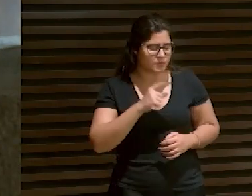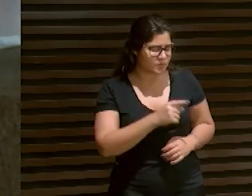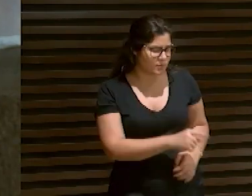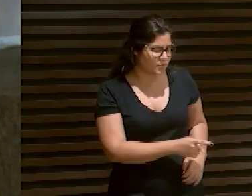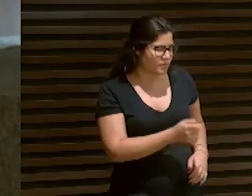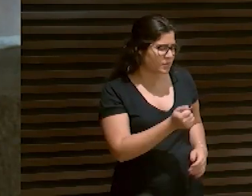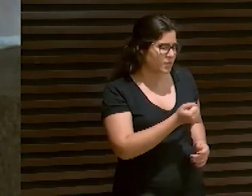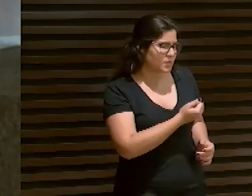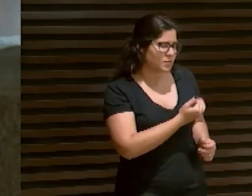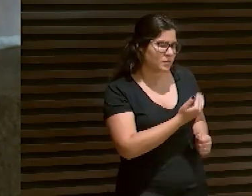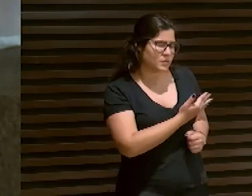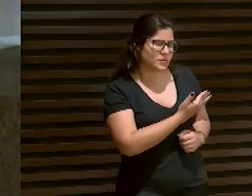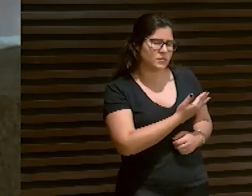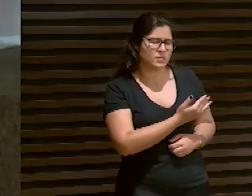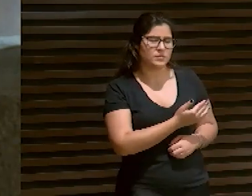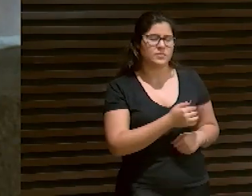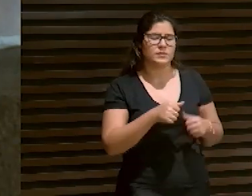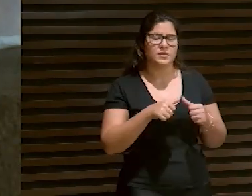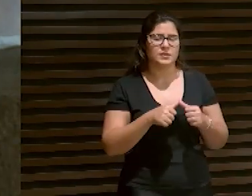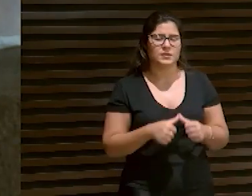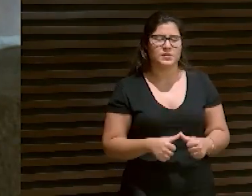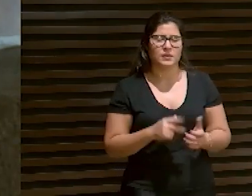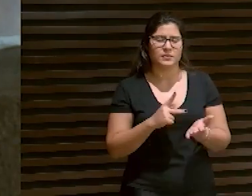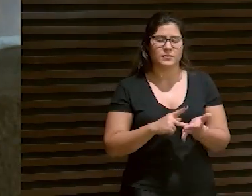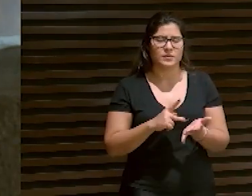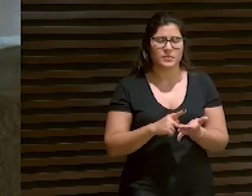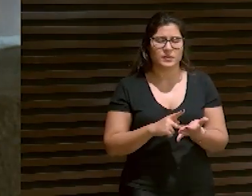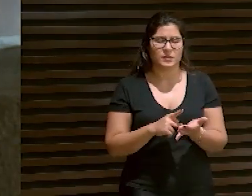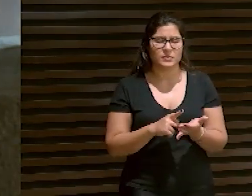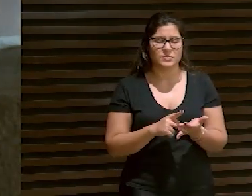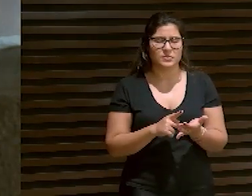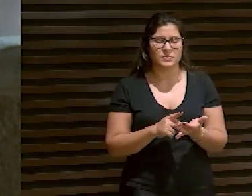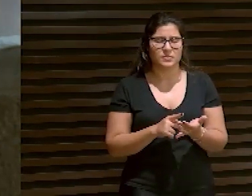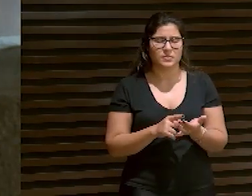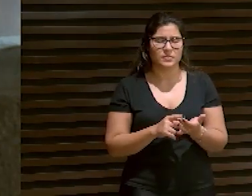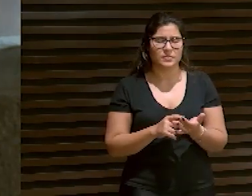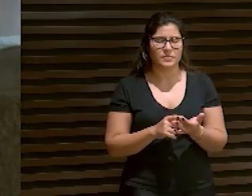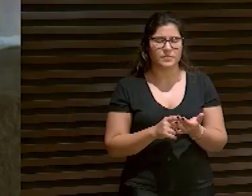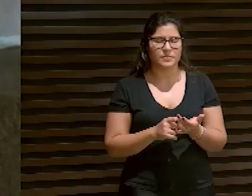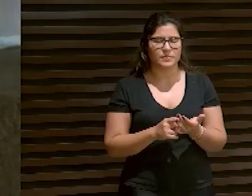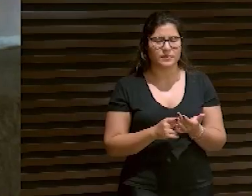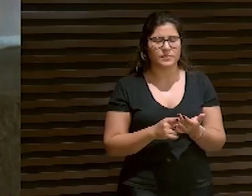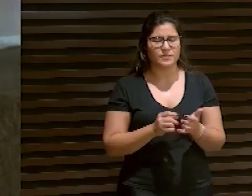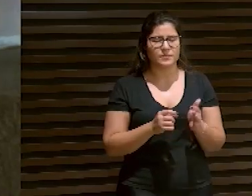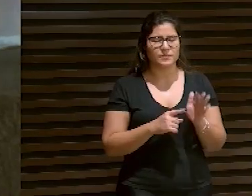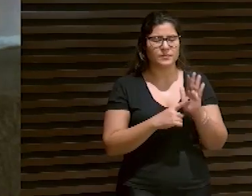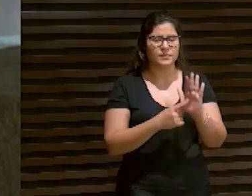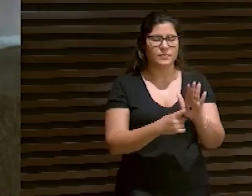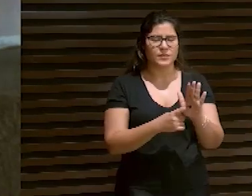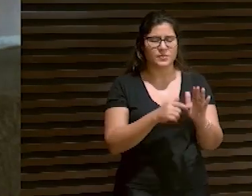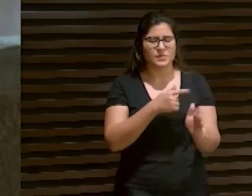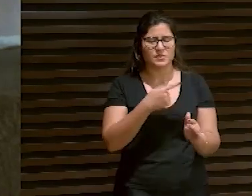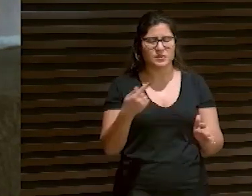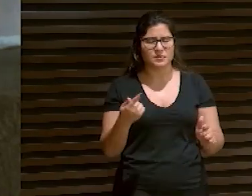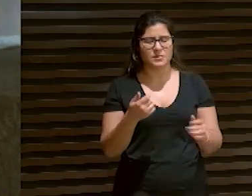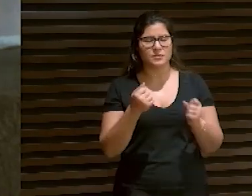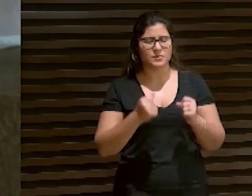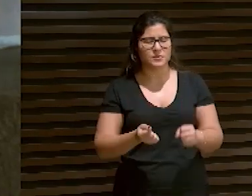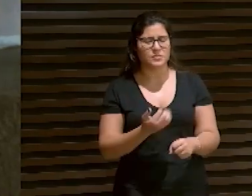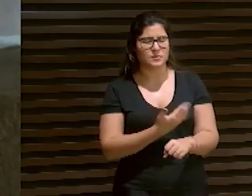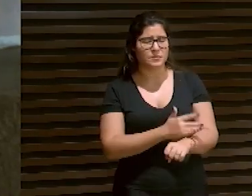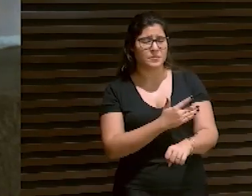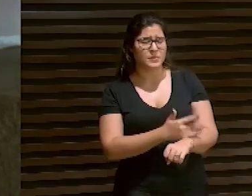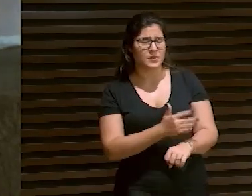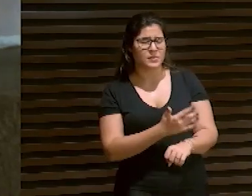no nosso coração, e que essas verdades possam reverberar ao longo da semana, para que possamos colocar em prática e que possamos ser feitos